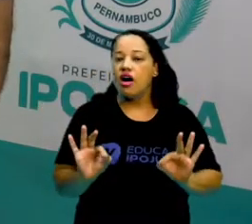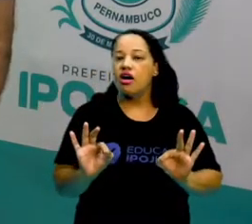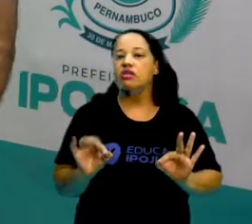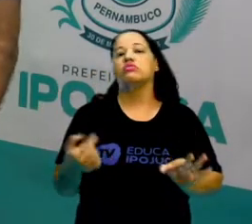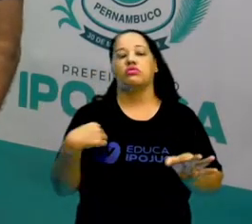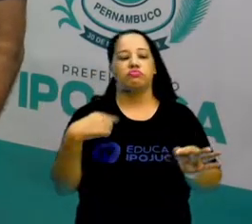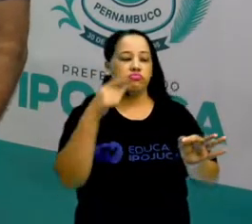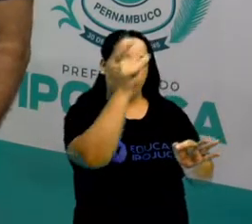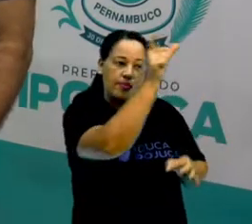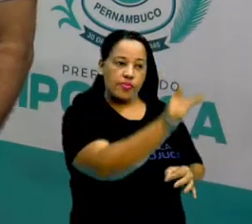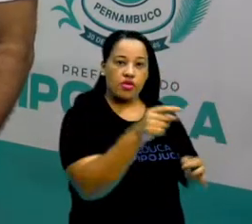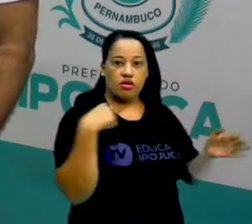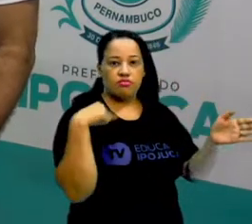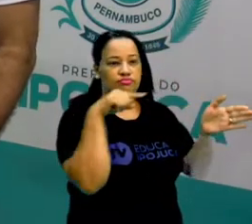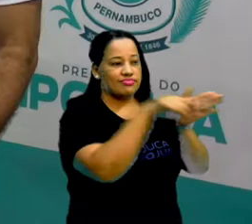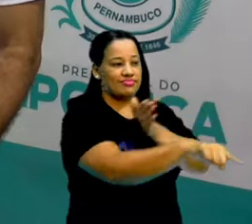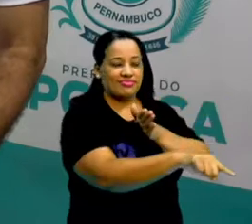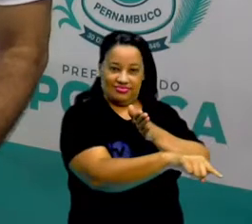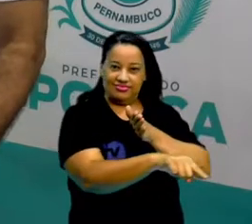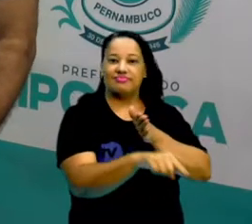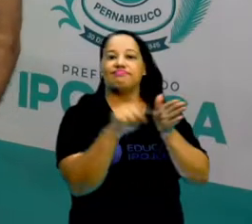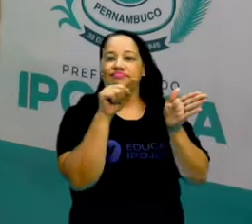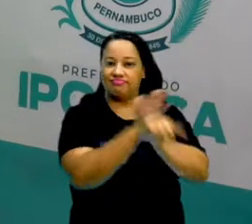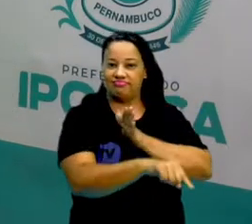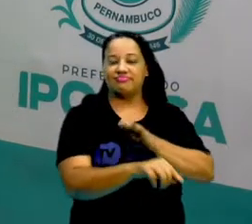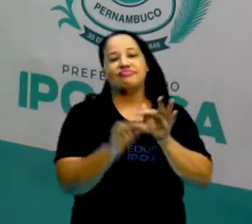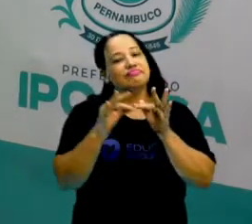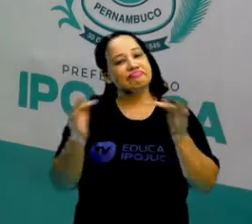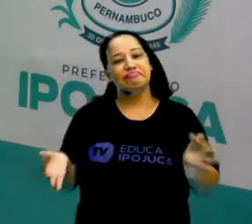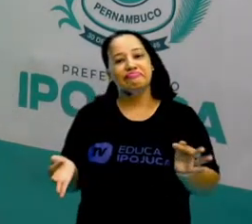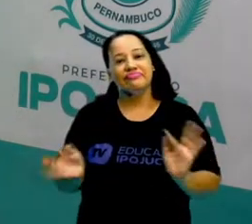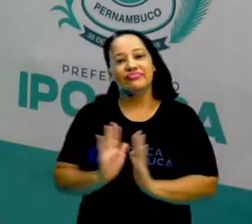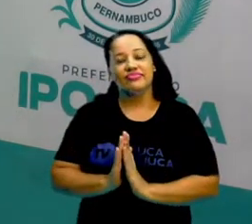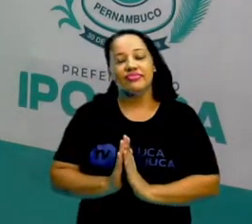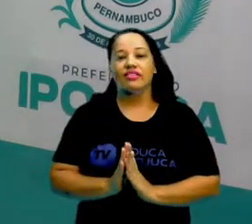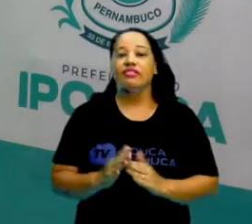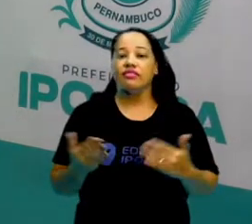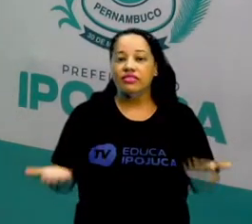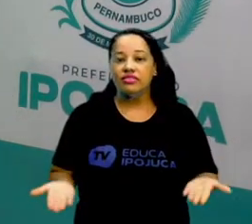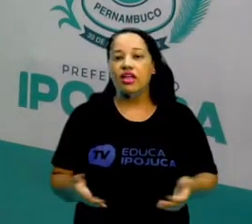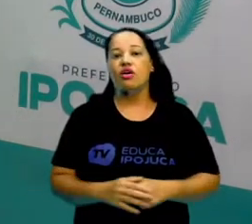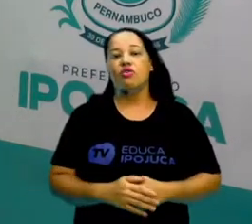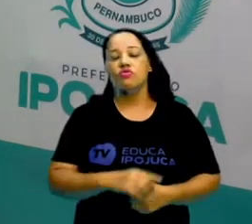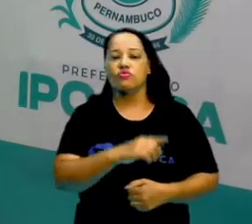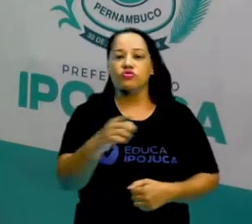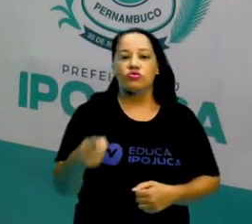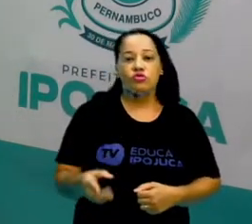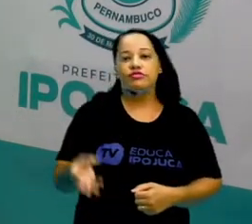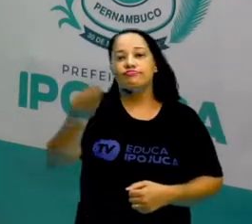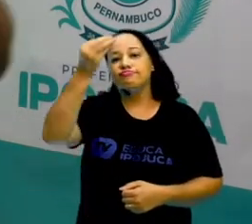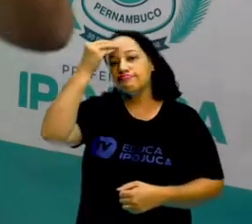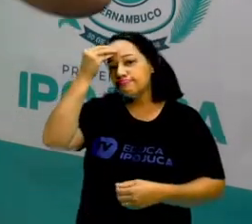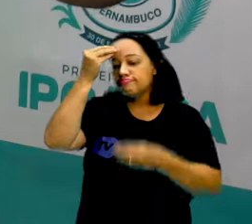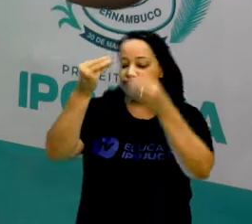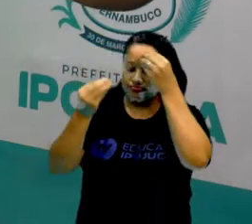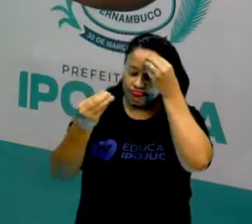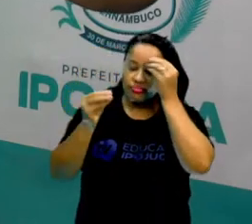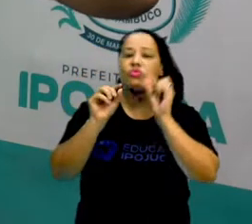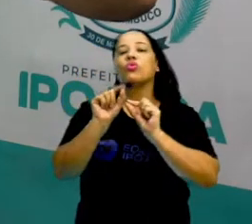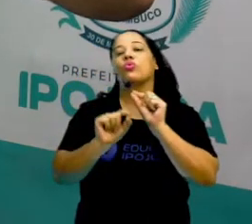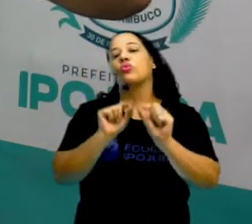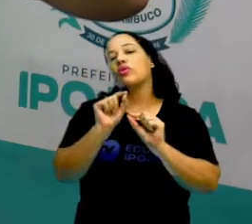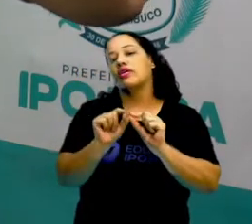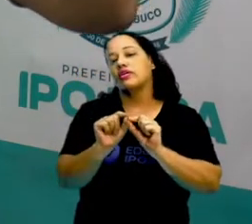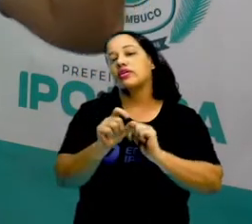para alguém. Simples assim. Então, a única coisa que você tem que gravar aí na sua cabeça é